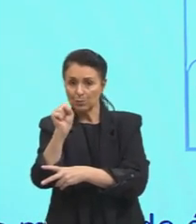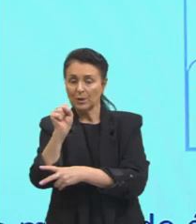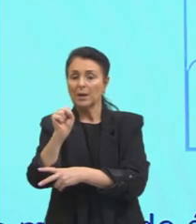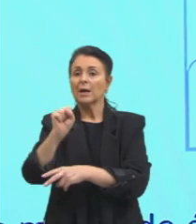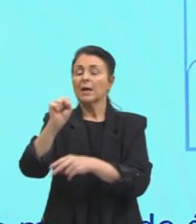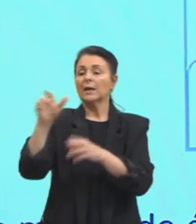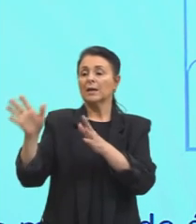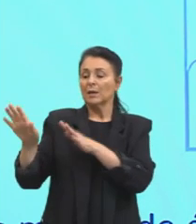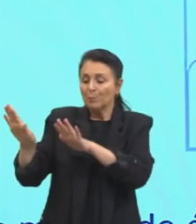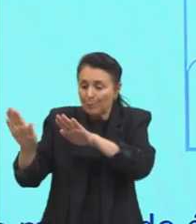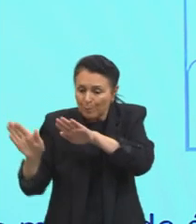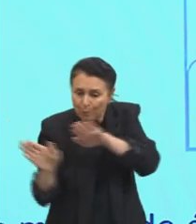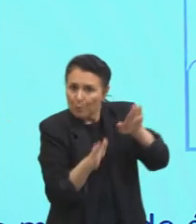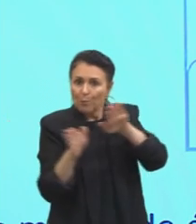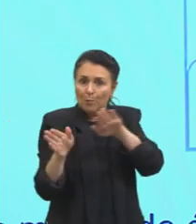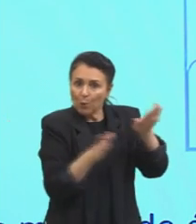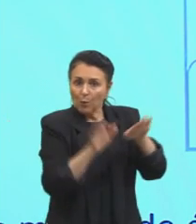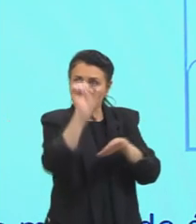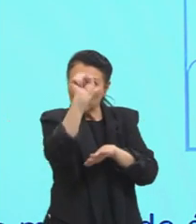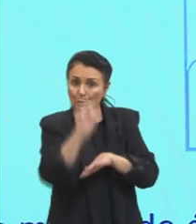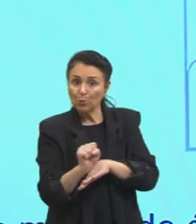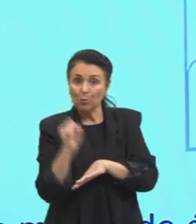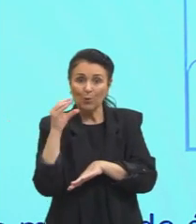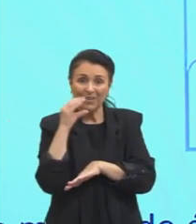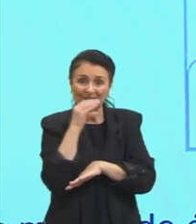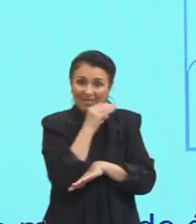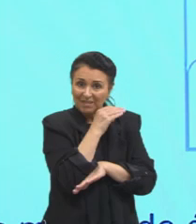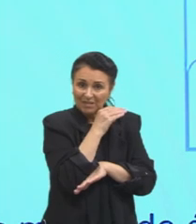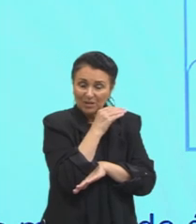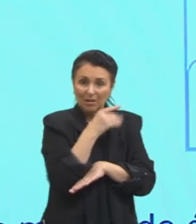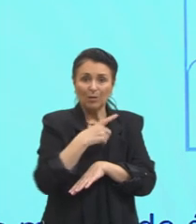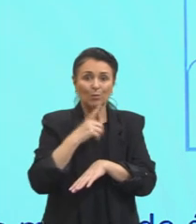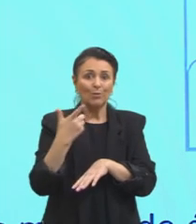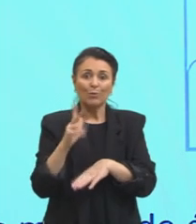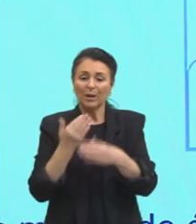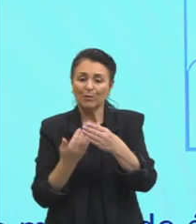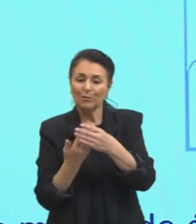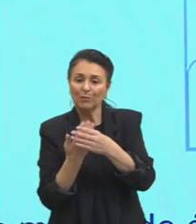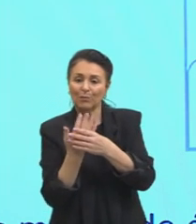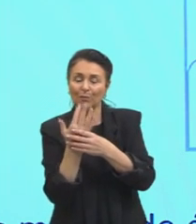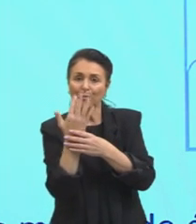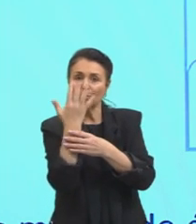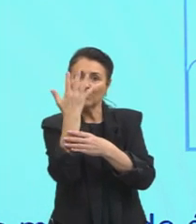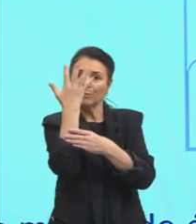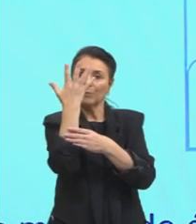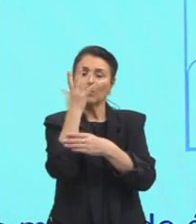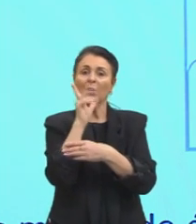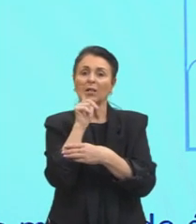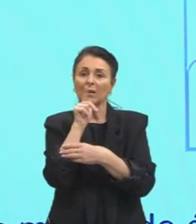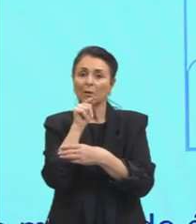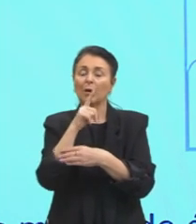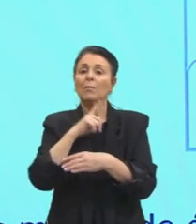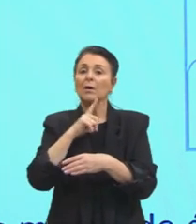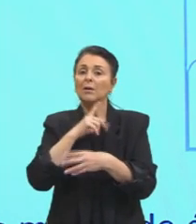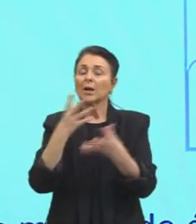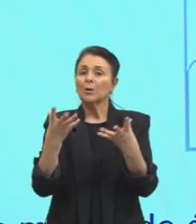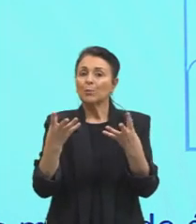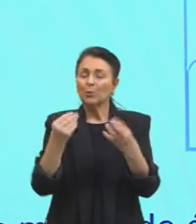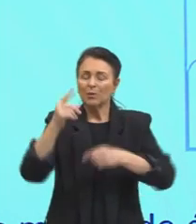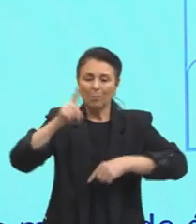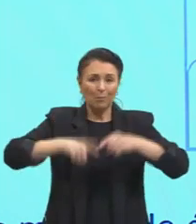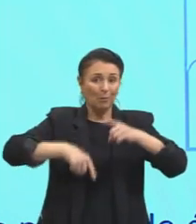né vai ter essa água ressurgindo entanto não tem vapor da água né mas pô tem uma quantidade enorme de